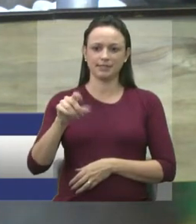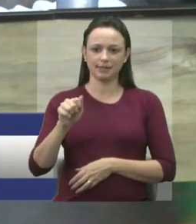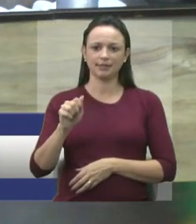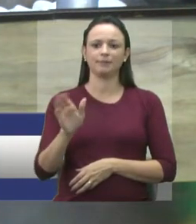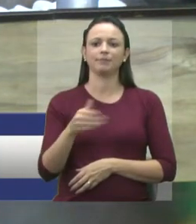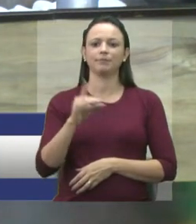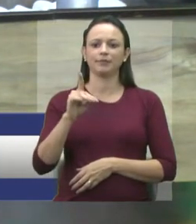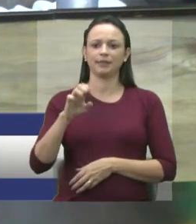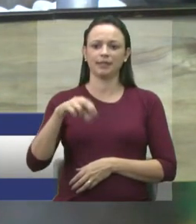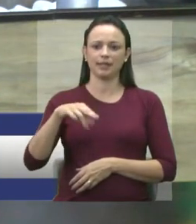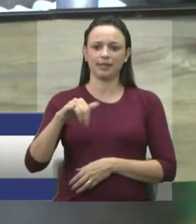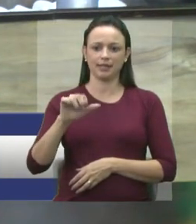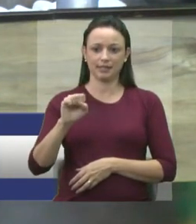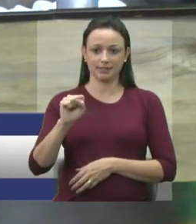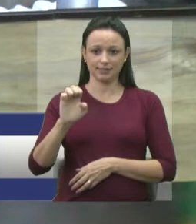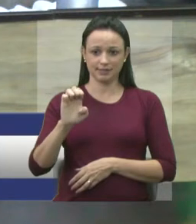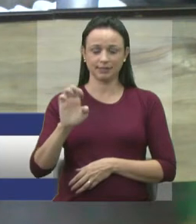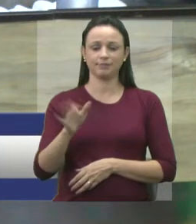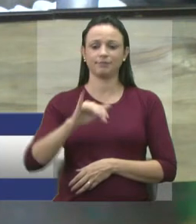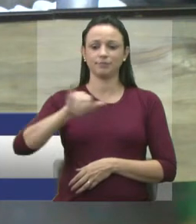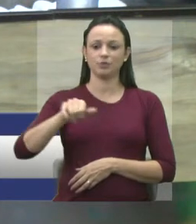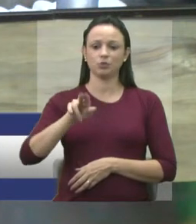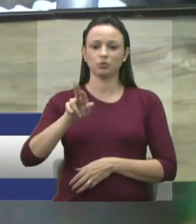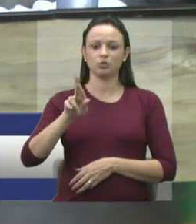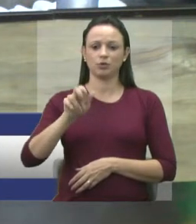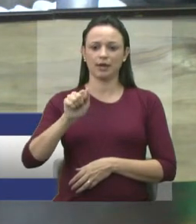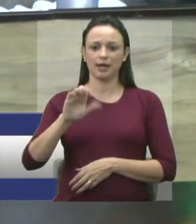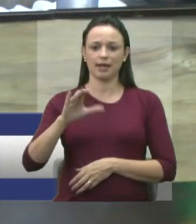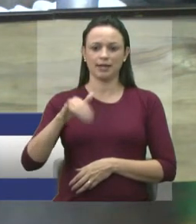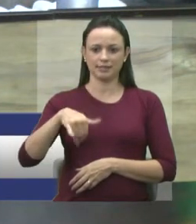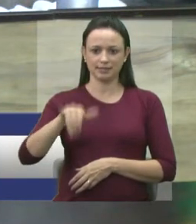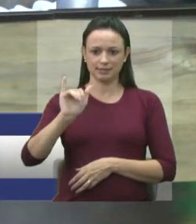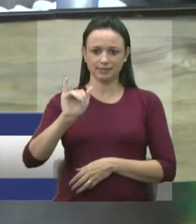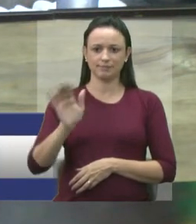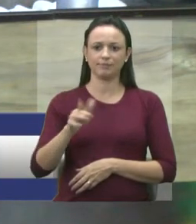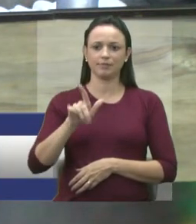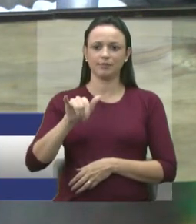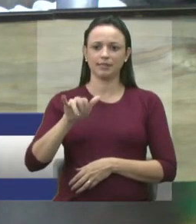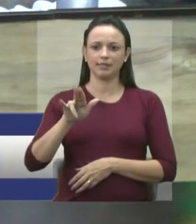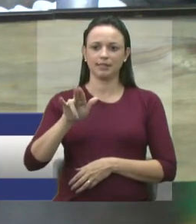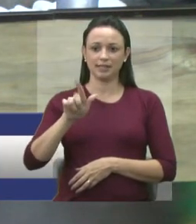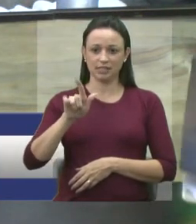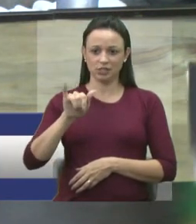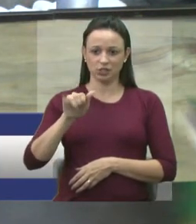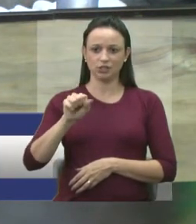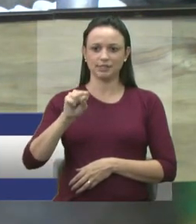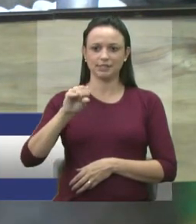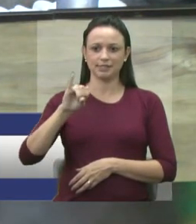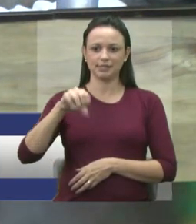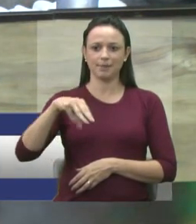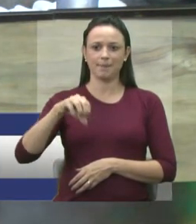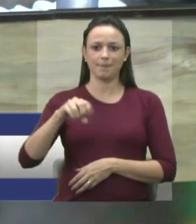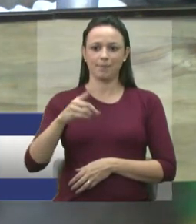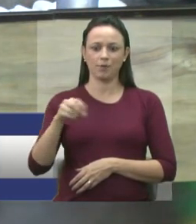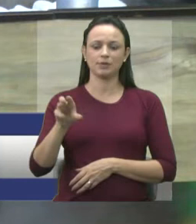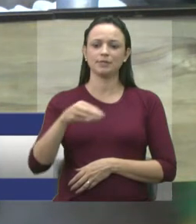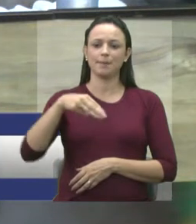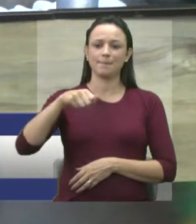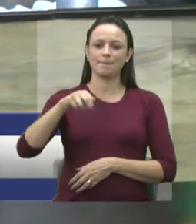Aparecida Eugênia do Carmo Pedrinho, Denise Aparecida Rodrigueiro, Juraci Guerrice